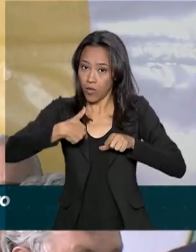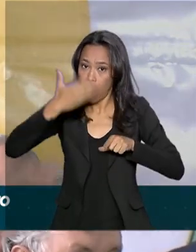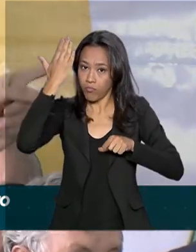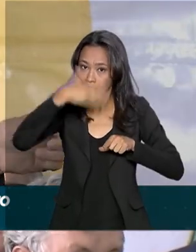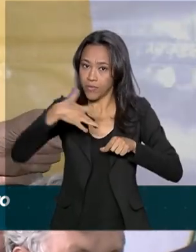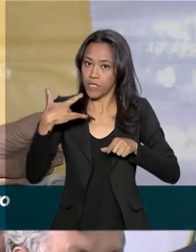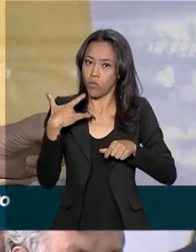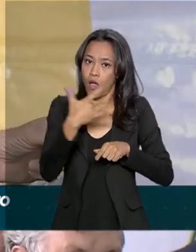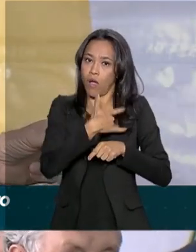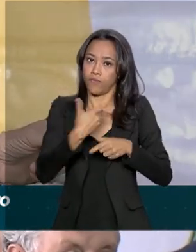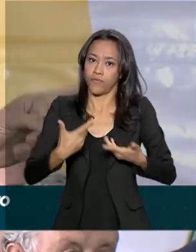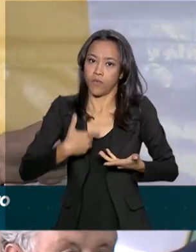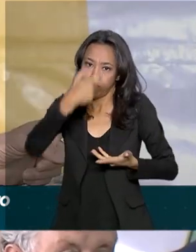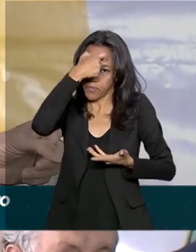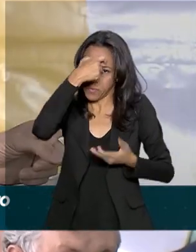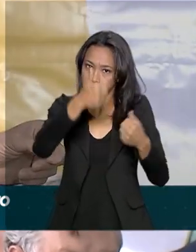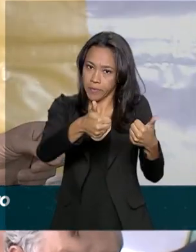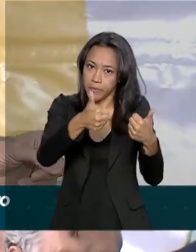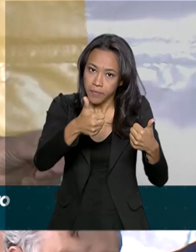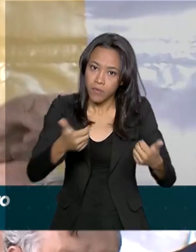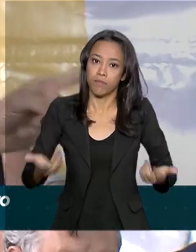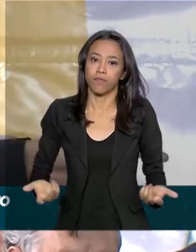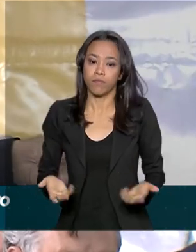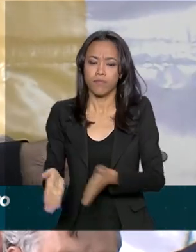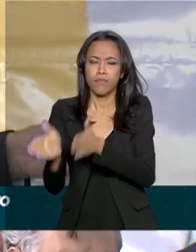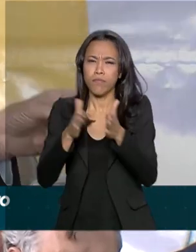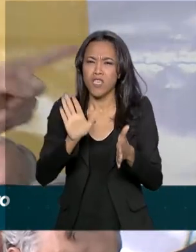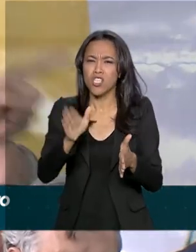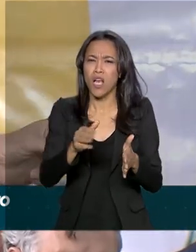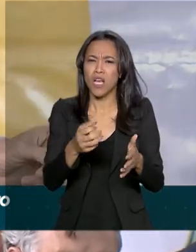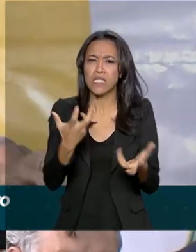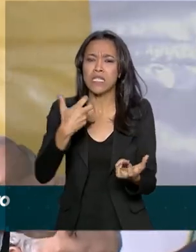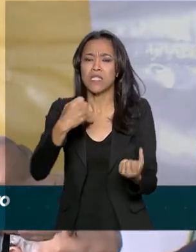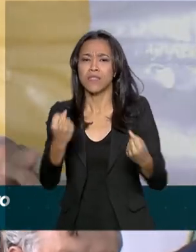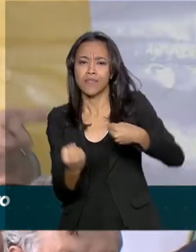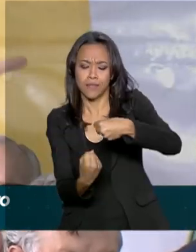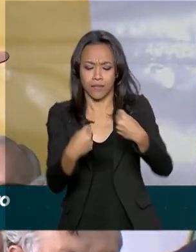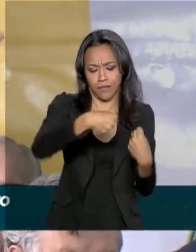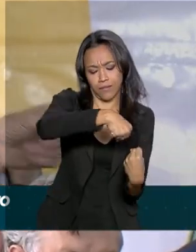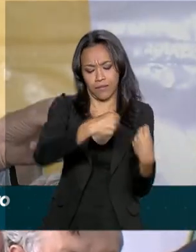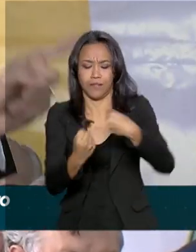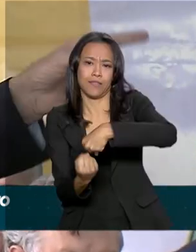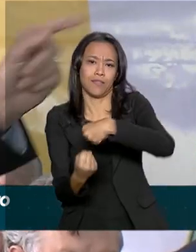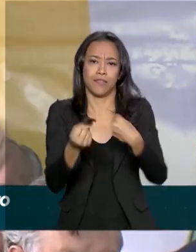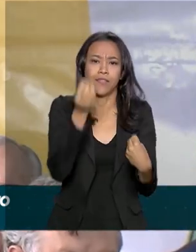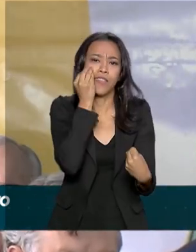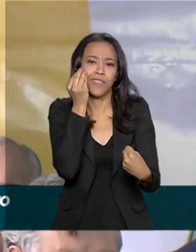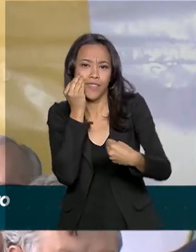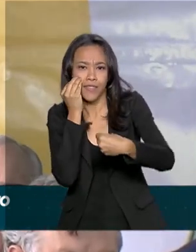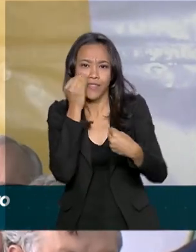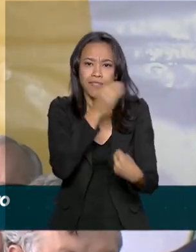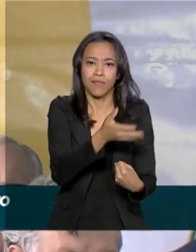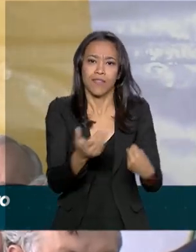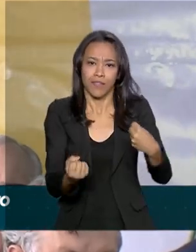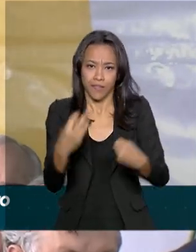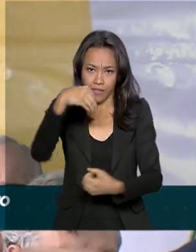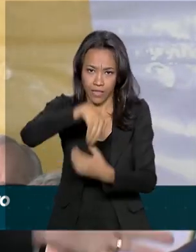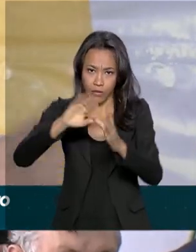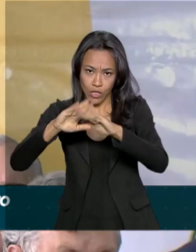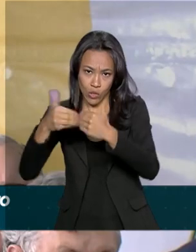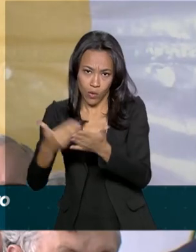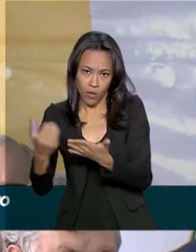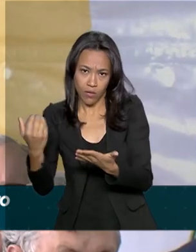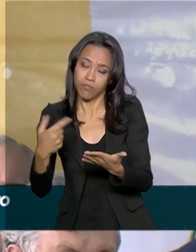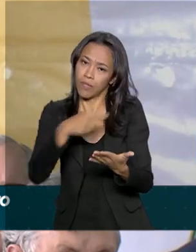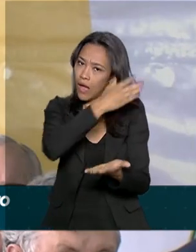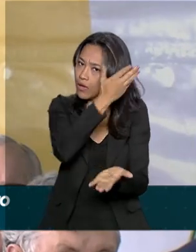já acabou. Acabou, Tarcísio? Com o simulador? Já acabou com o simulador para tirar a carteira de motorista.